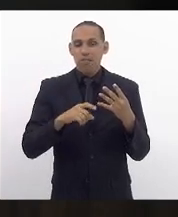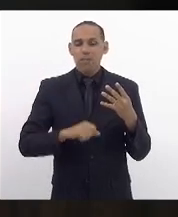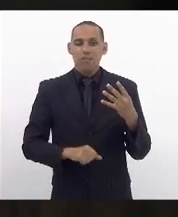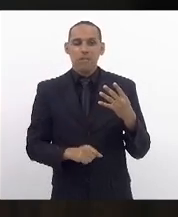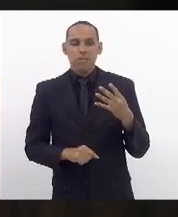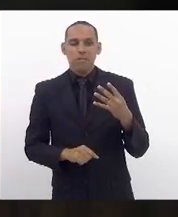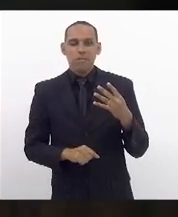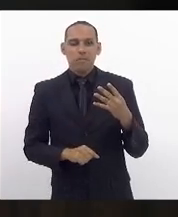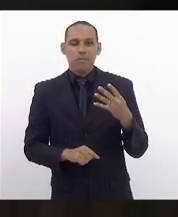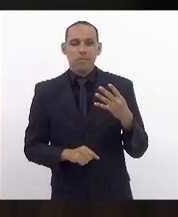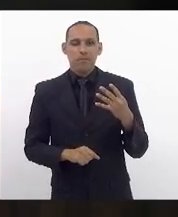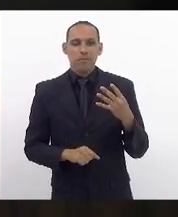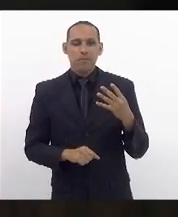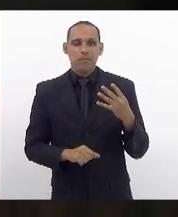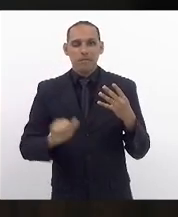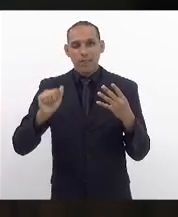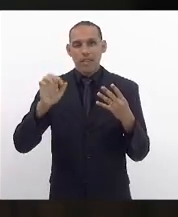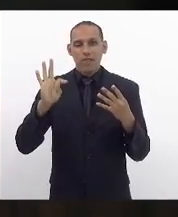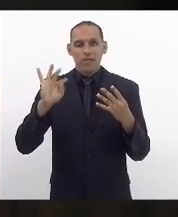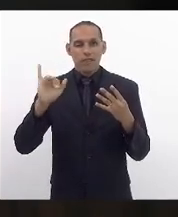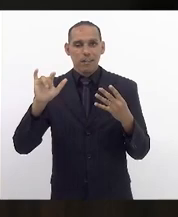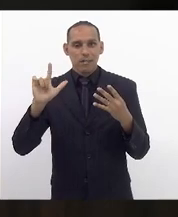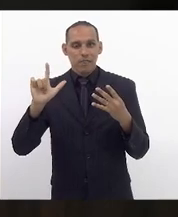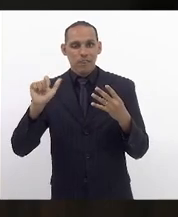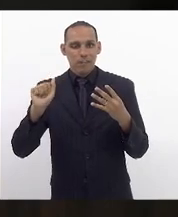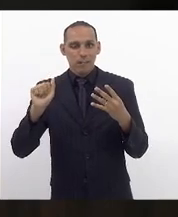Alexandre. Deputado Átila Nunes.